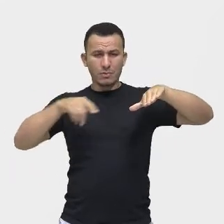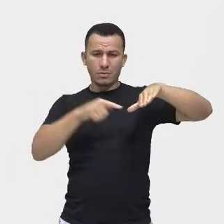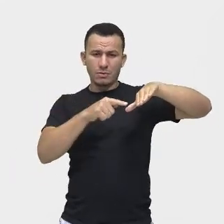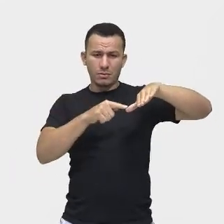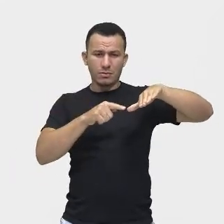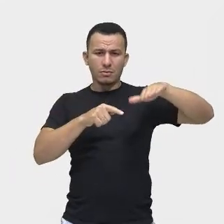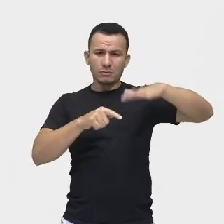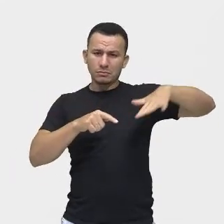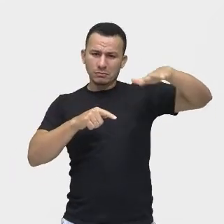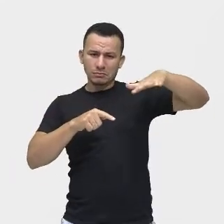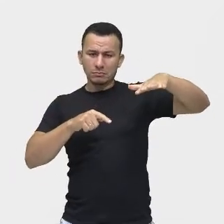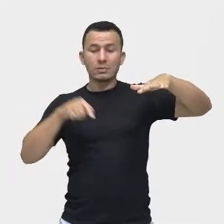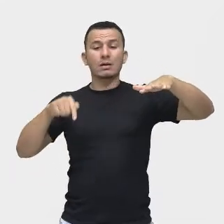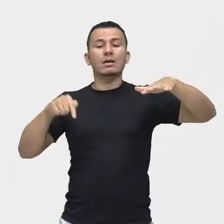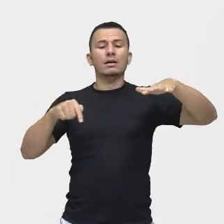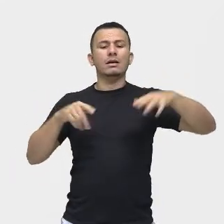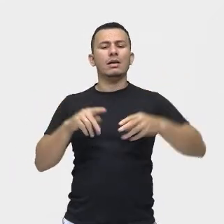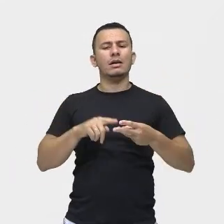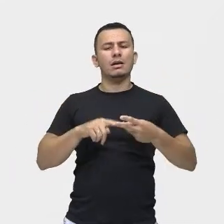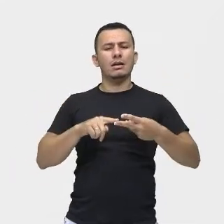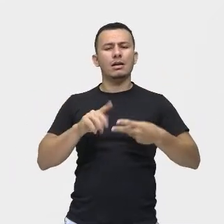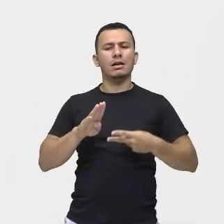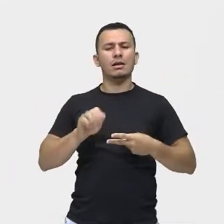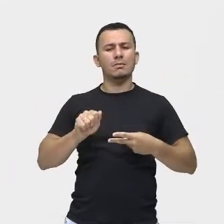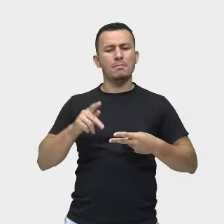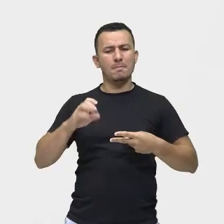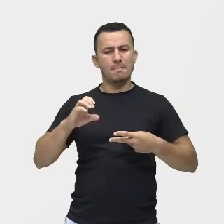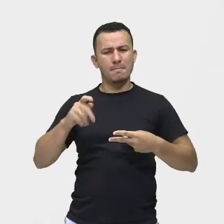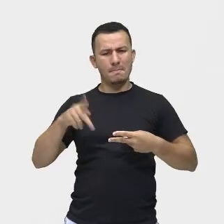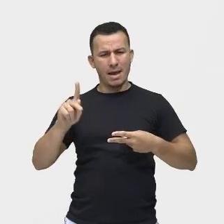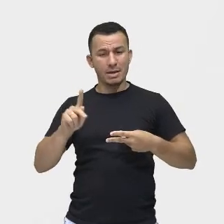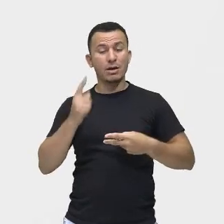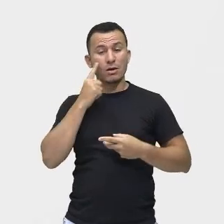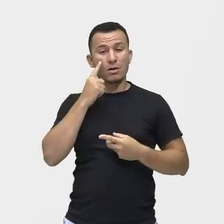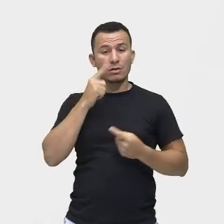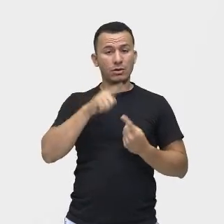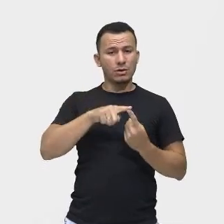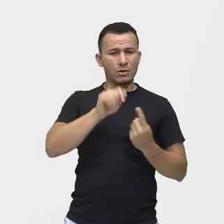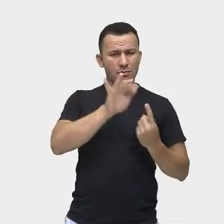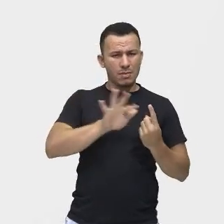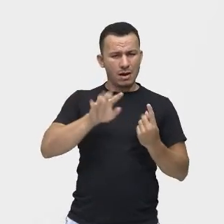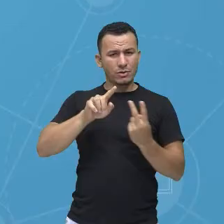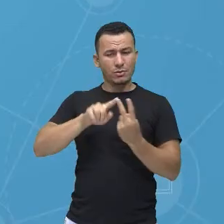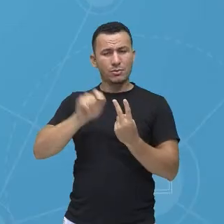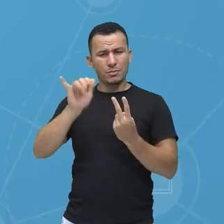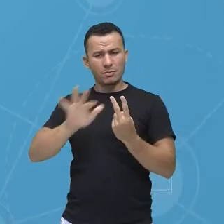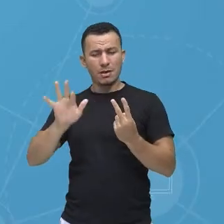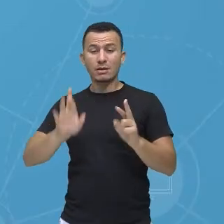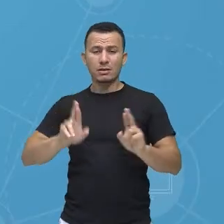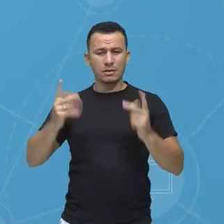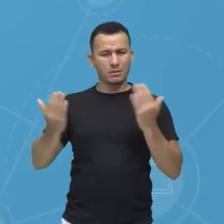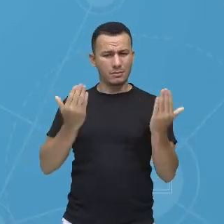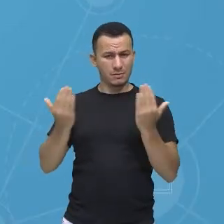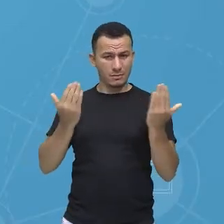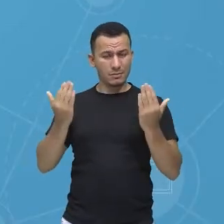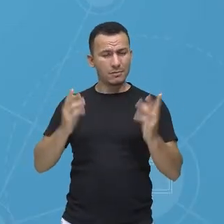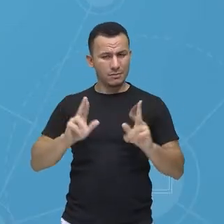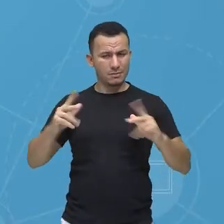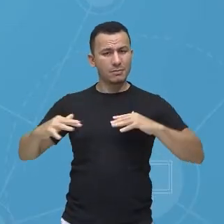rodas dianteiras ficam flutuando. Observem aí a diferença nas imagens, e aí eu vou mostrar para vocês também